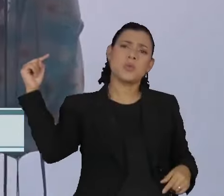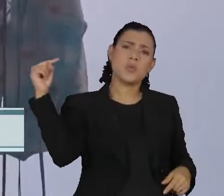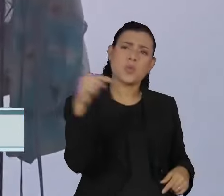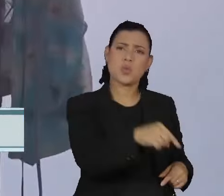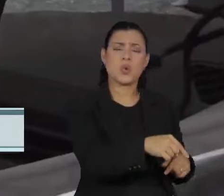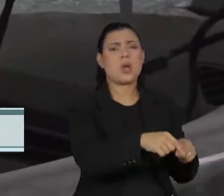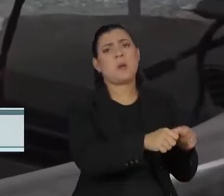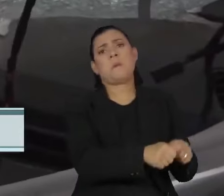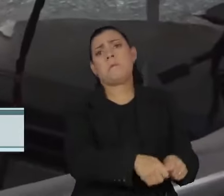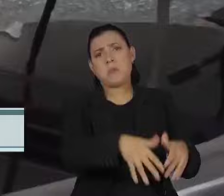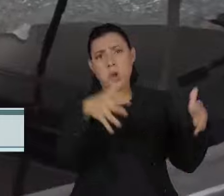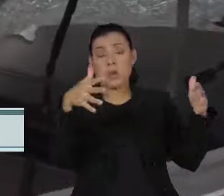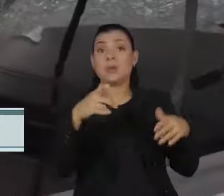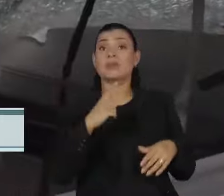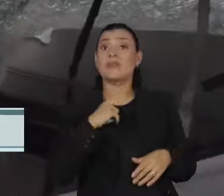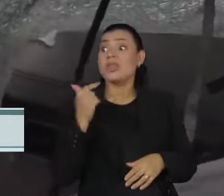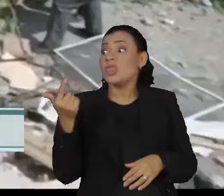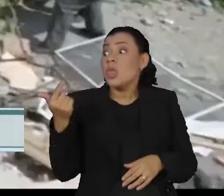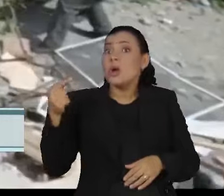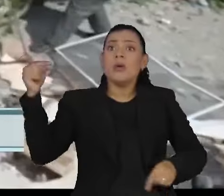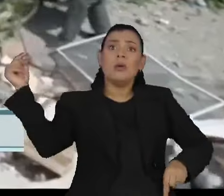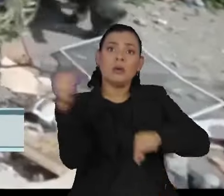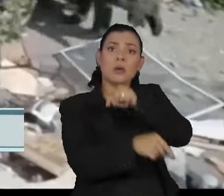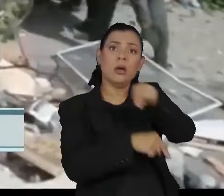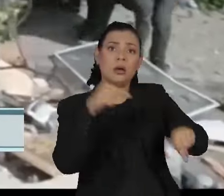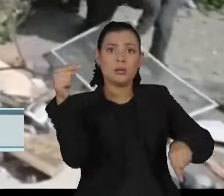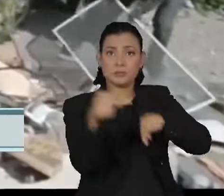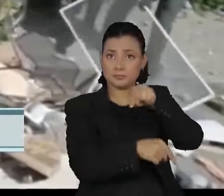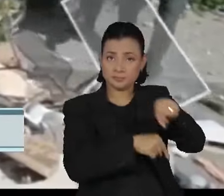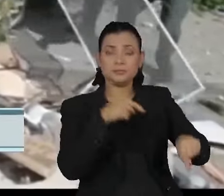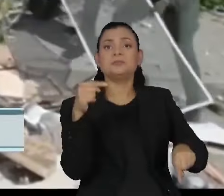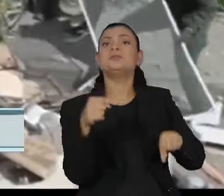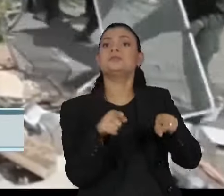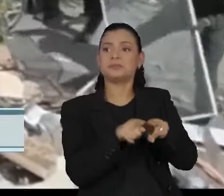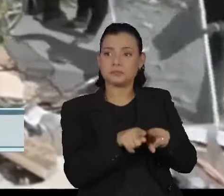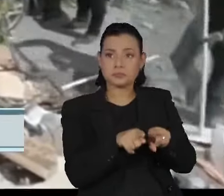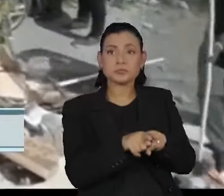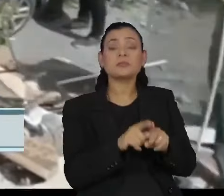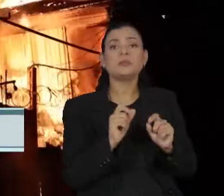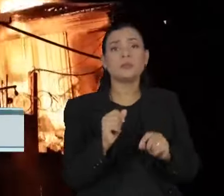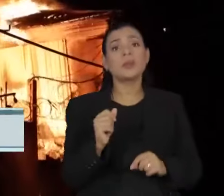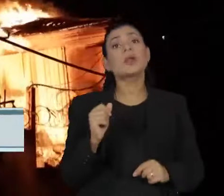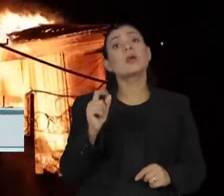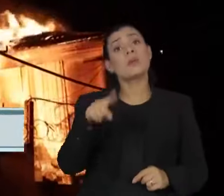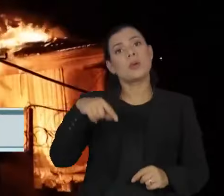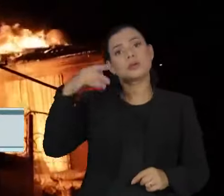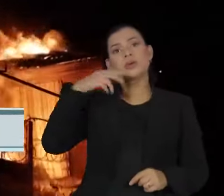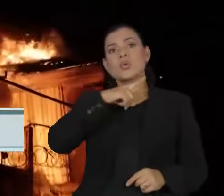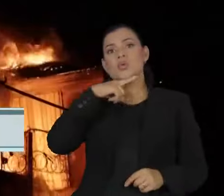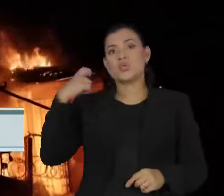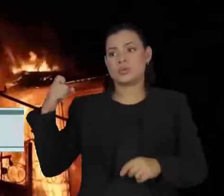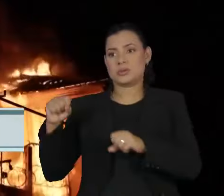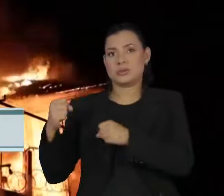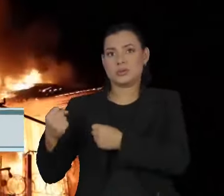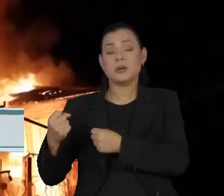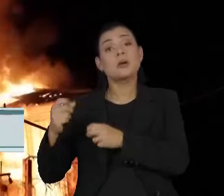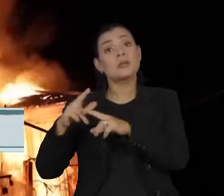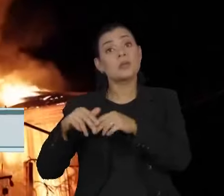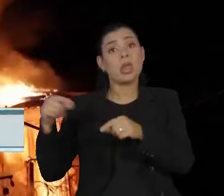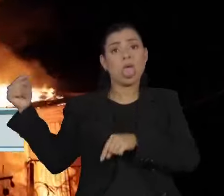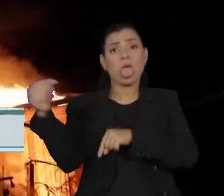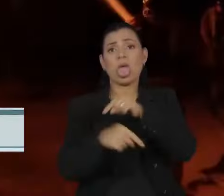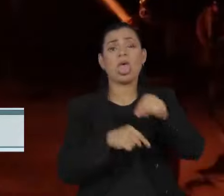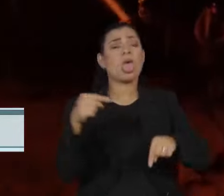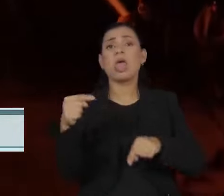12 mísseis lançados pela Ucrânia e abatidos pelo sistema de defesa russo. O ataque aconteceu em meio